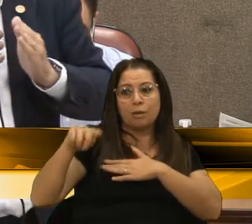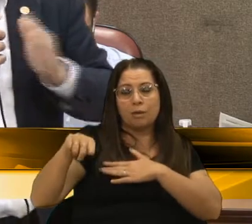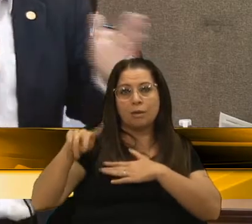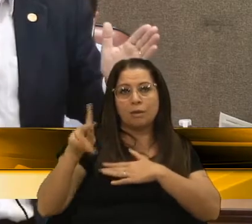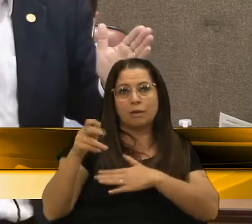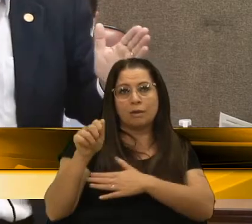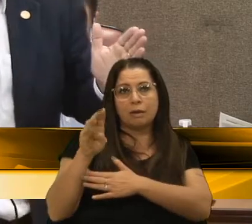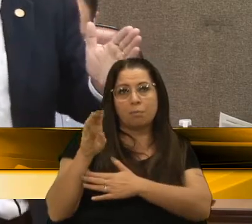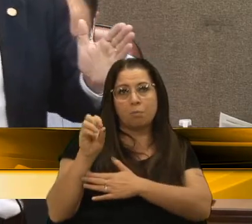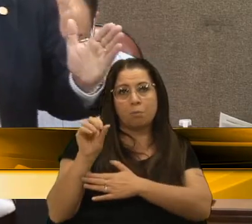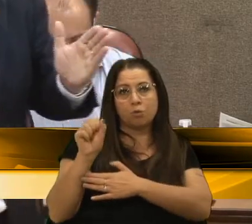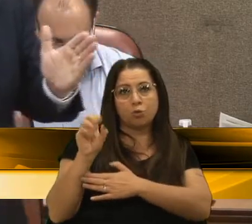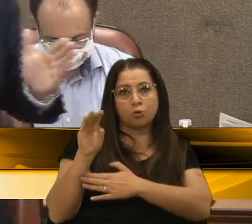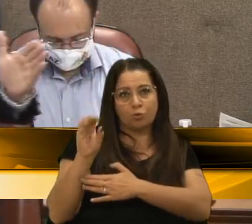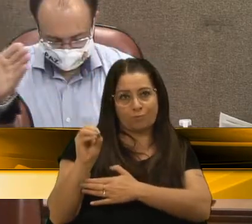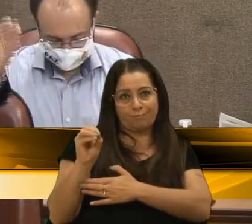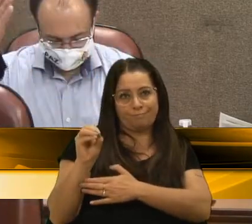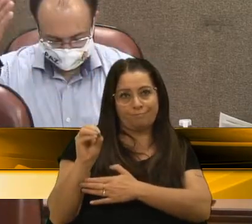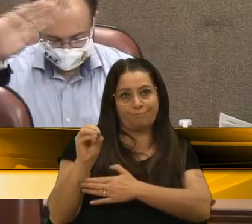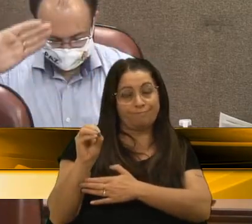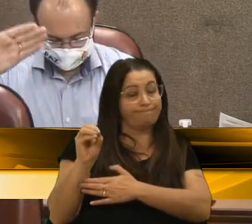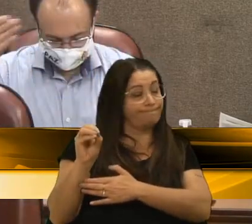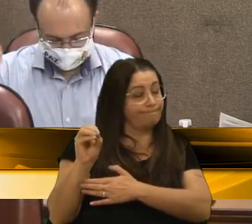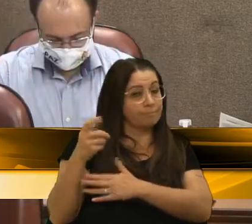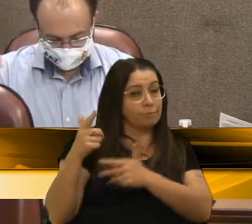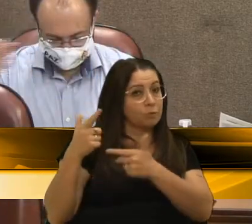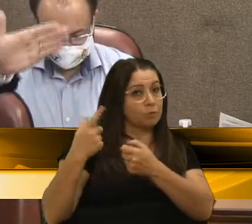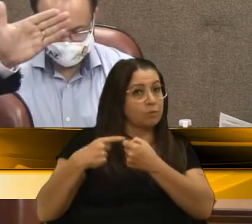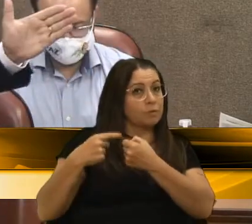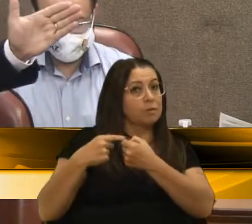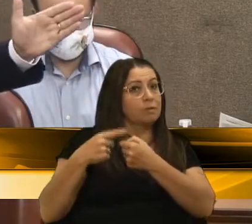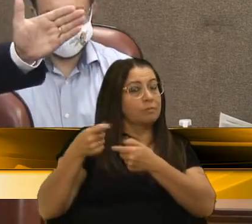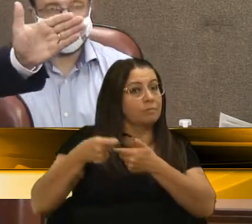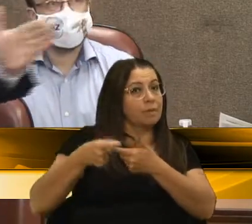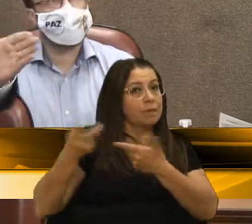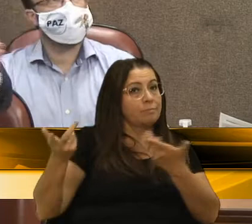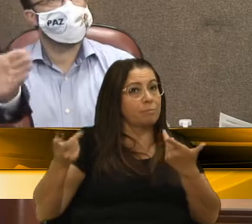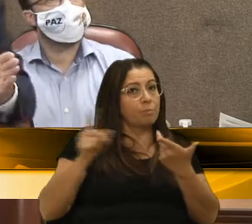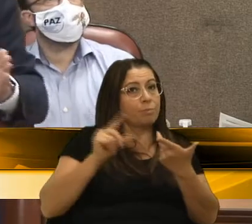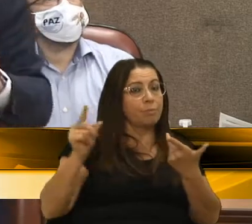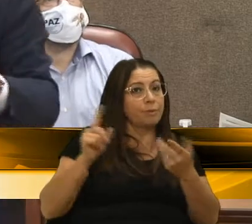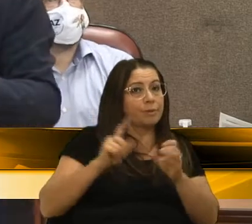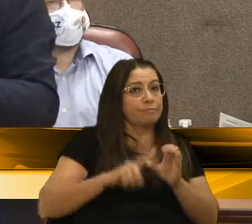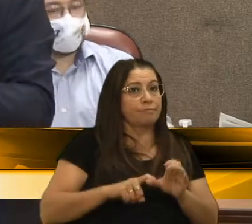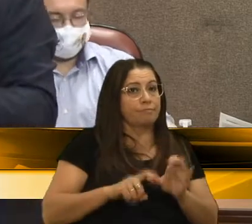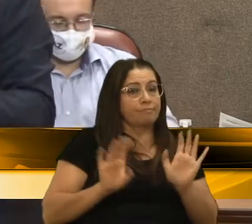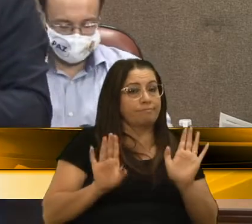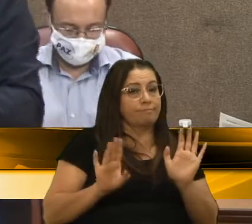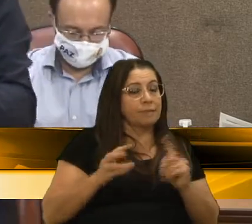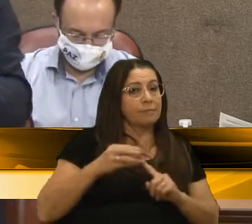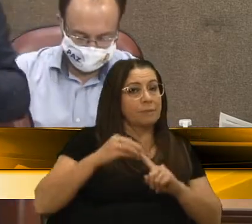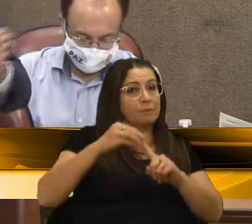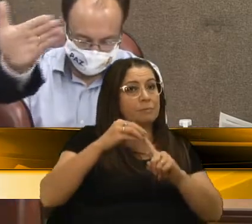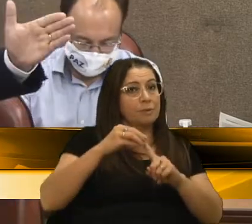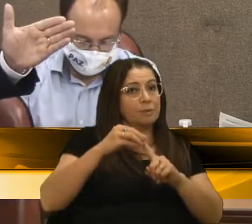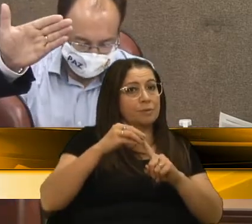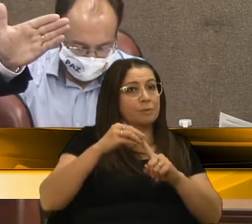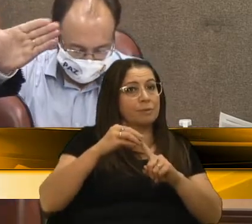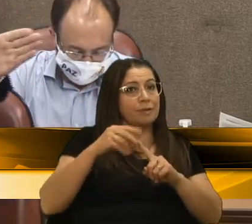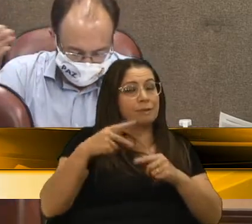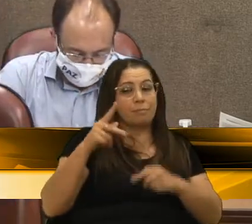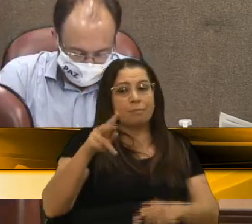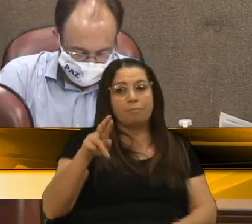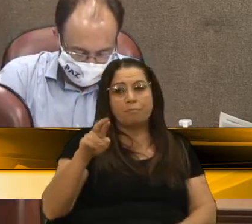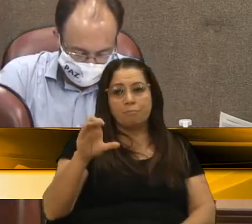muita dúvida que o município vai ter que bancar boa parte desta dívida, principalmente a questão do precatório,